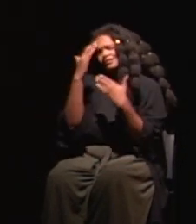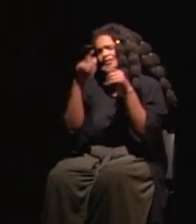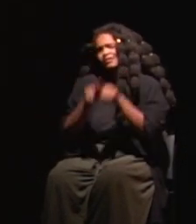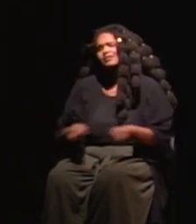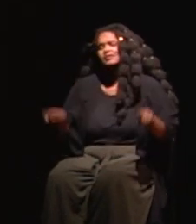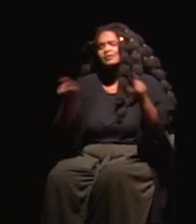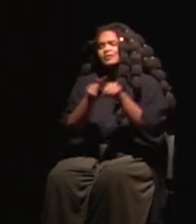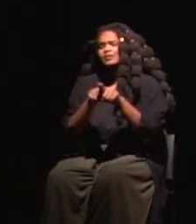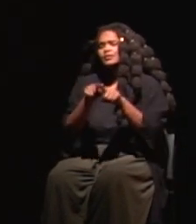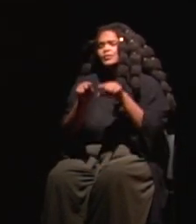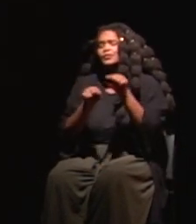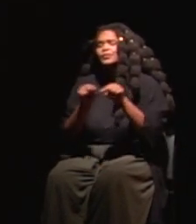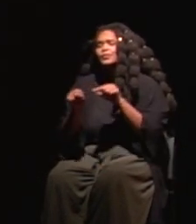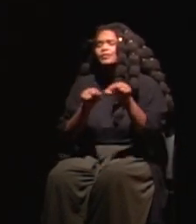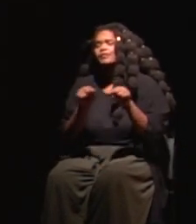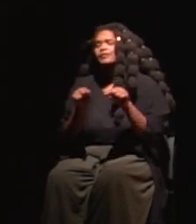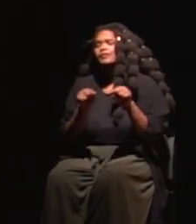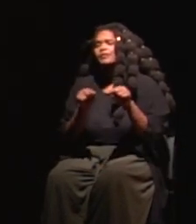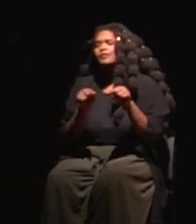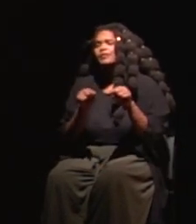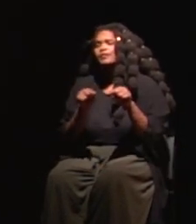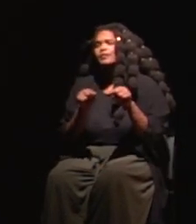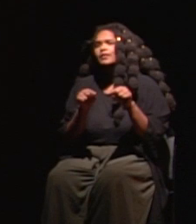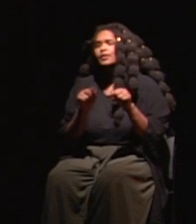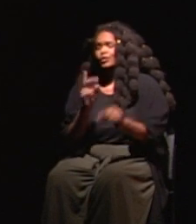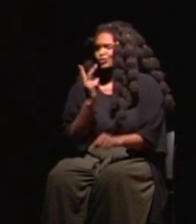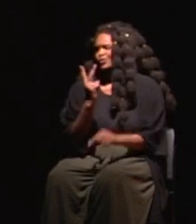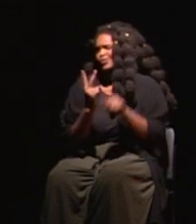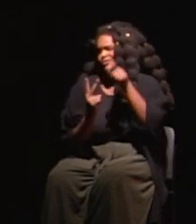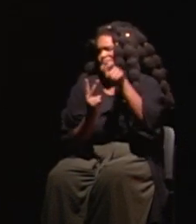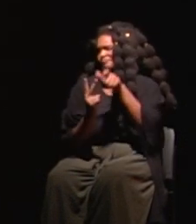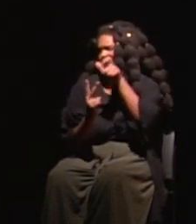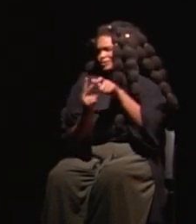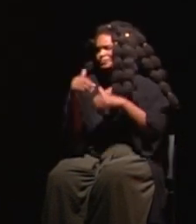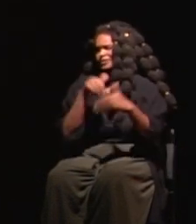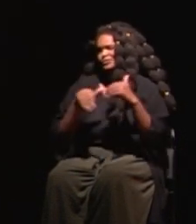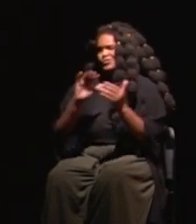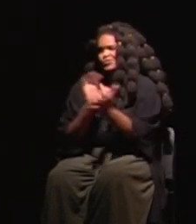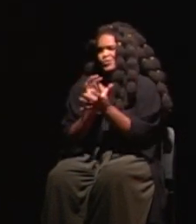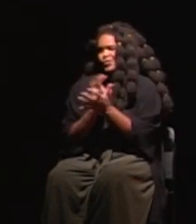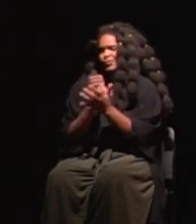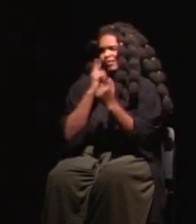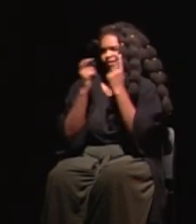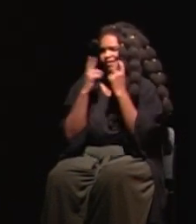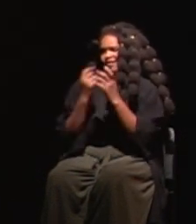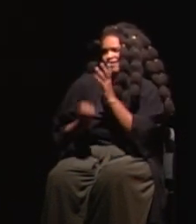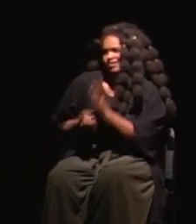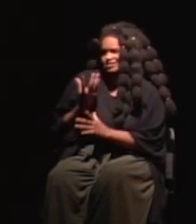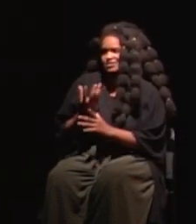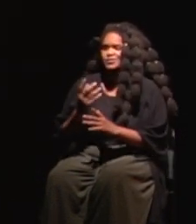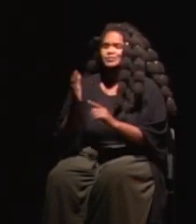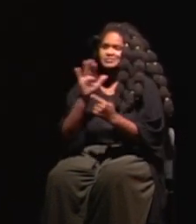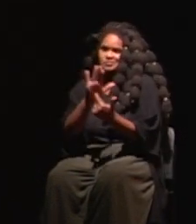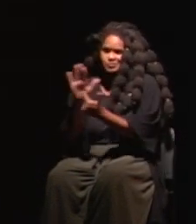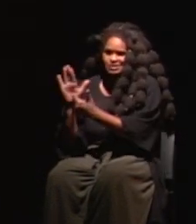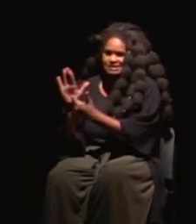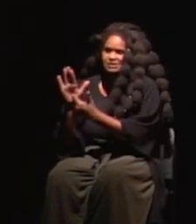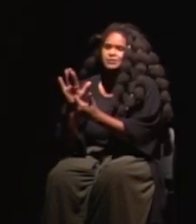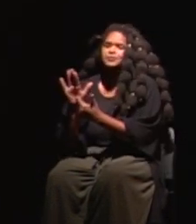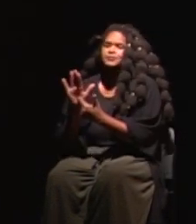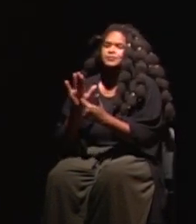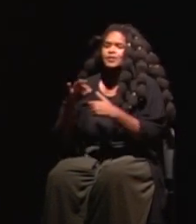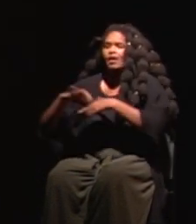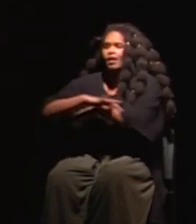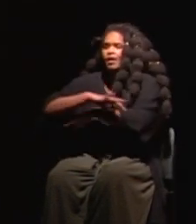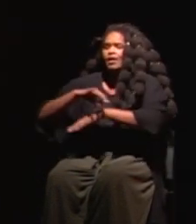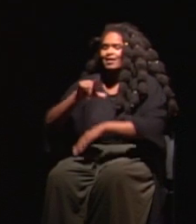especialmente a nossa, uma, né, duas pessoas que fizeram parte da equipe de criação da exposição, a arquiteta